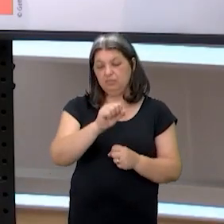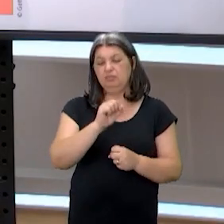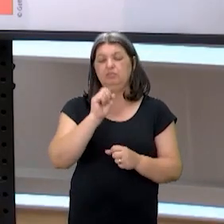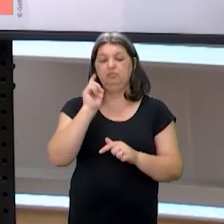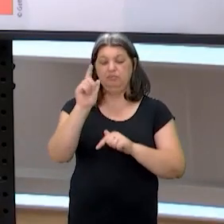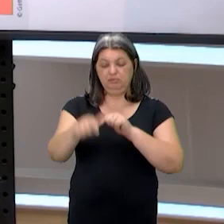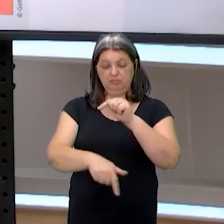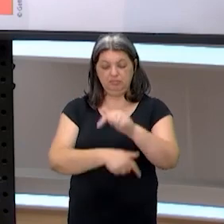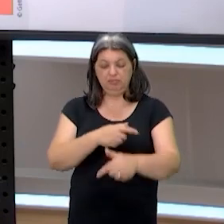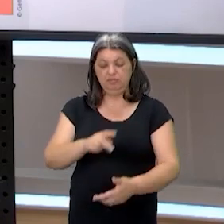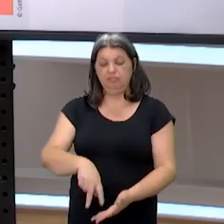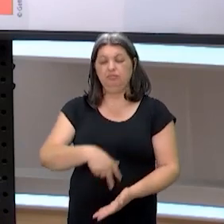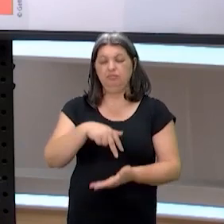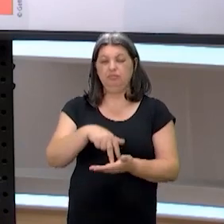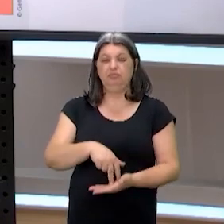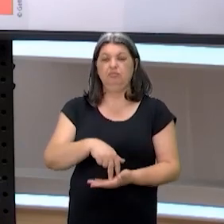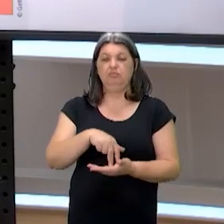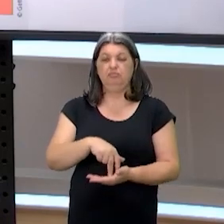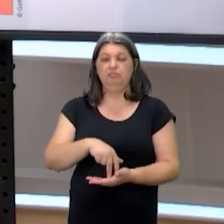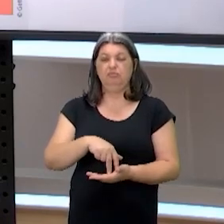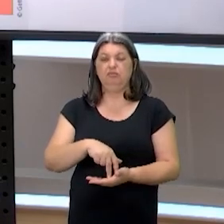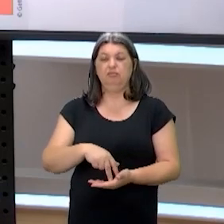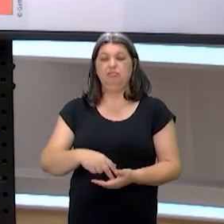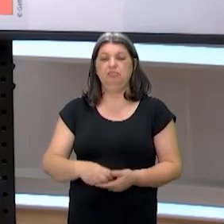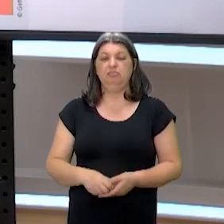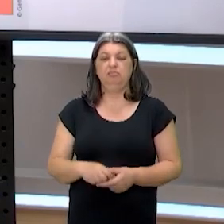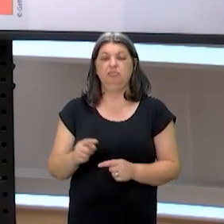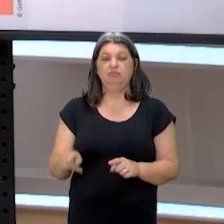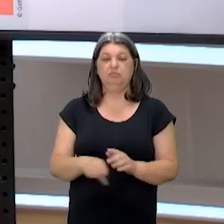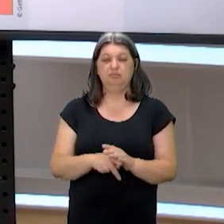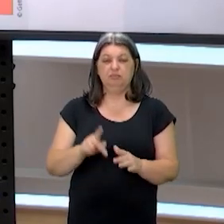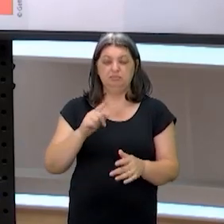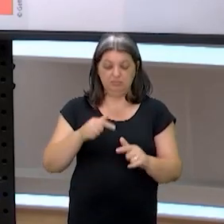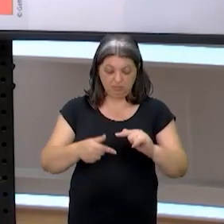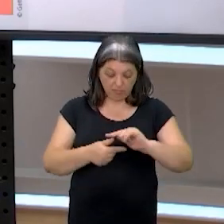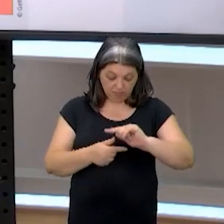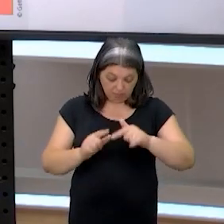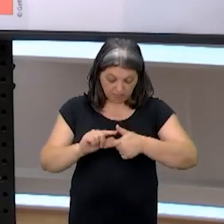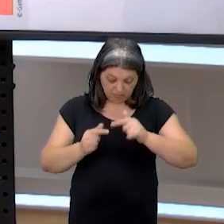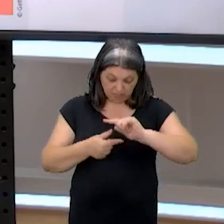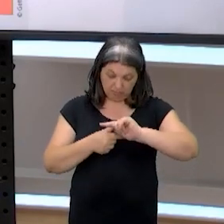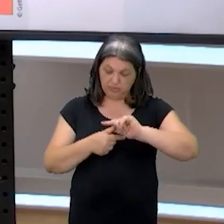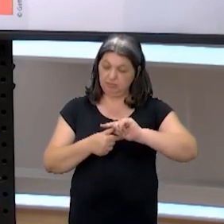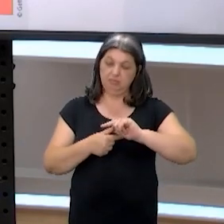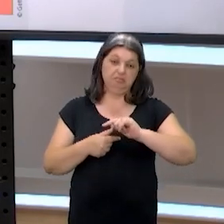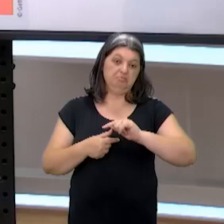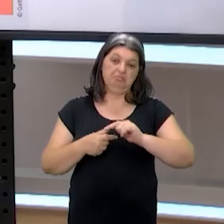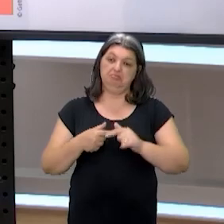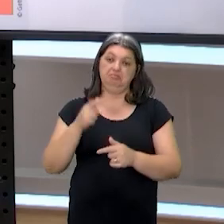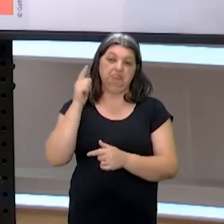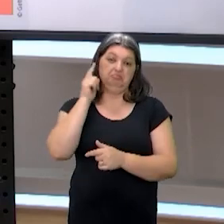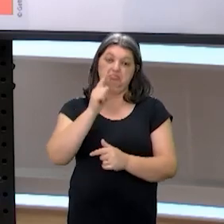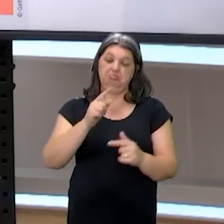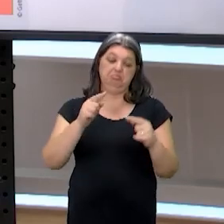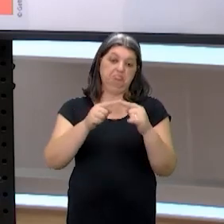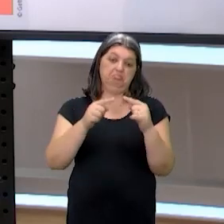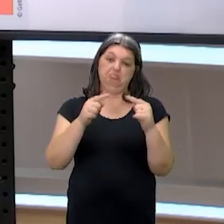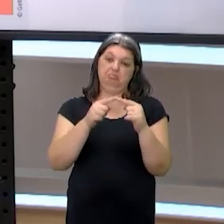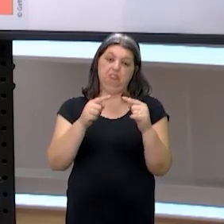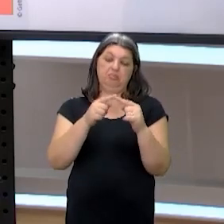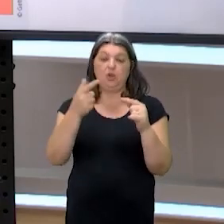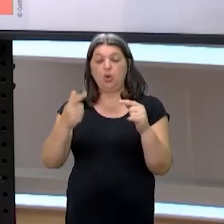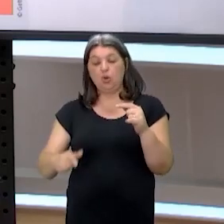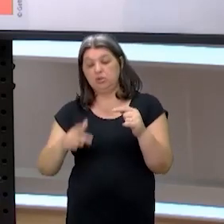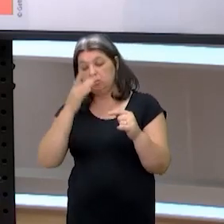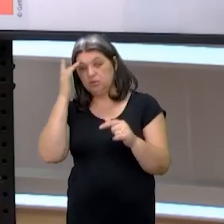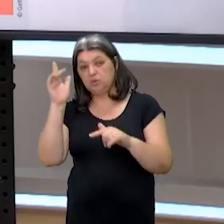vender apenas. E se ele se encontra num processo de alienação, ele não consegue nem se associar a outros